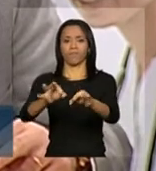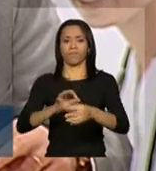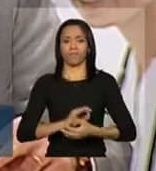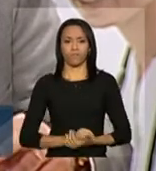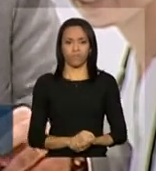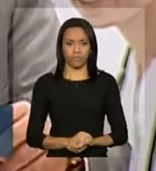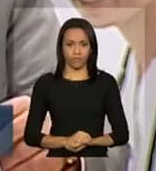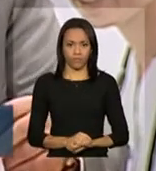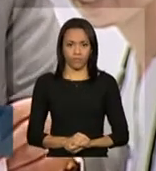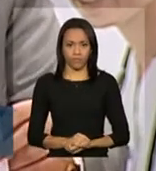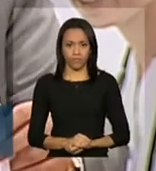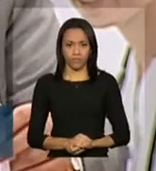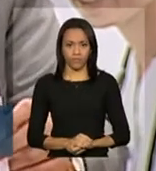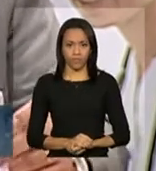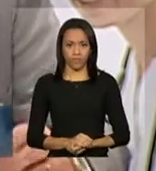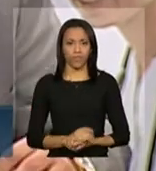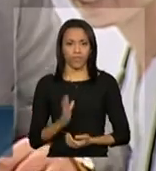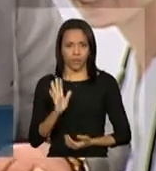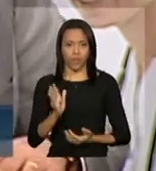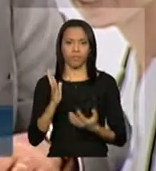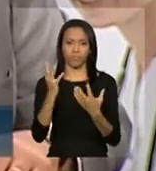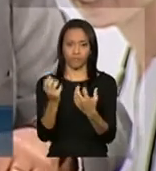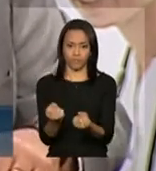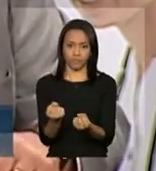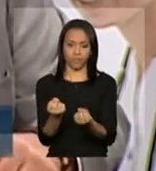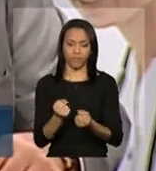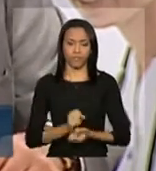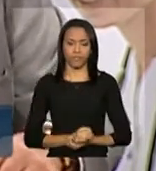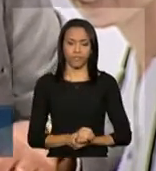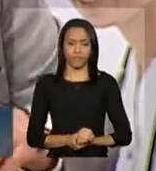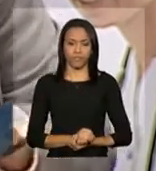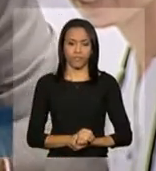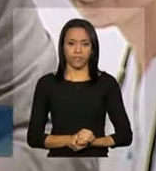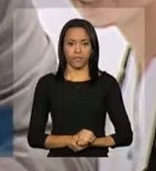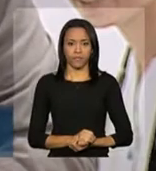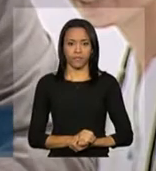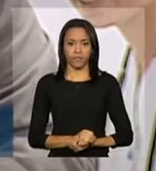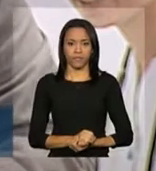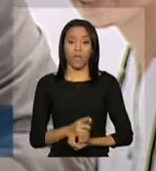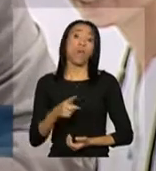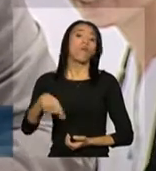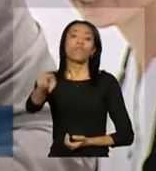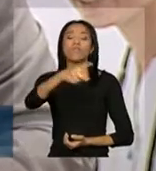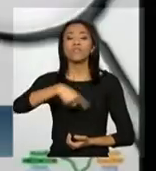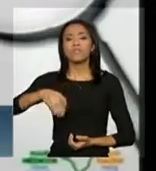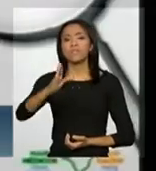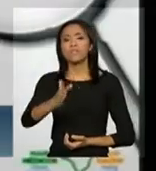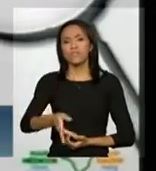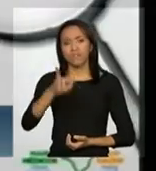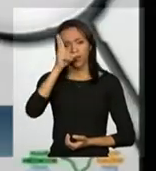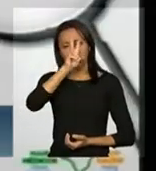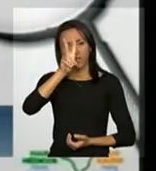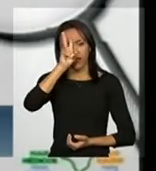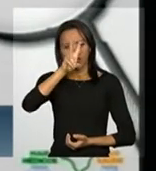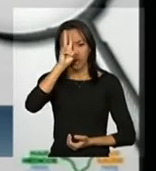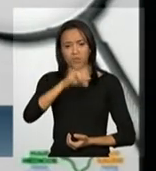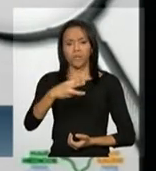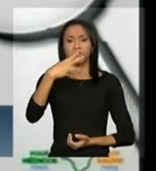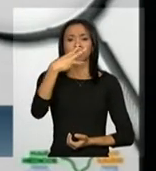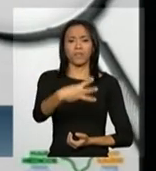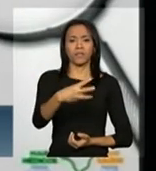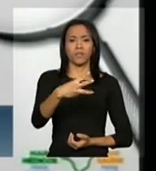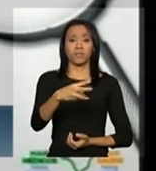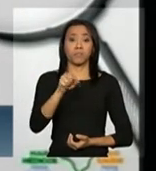eh adotando Então pode passar como vocês lembram 3511